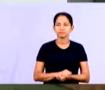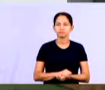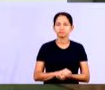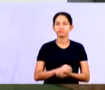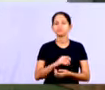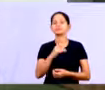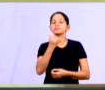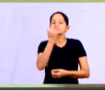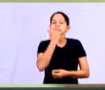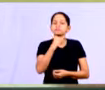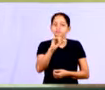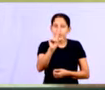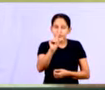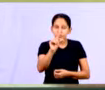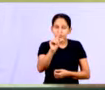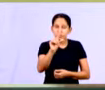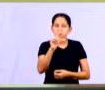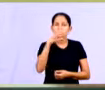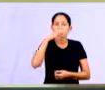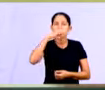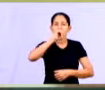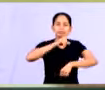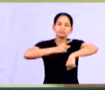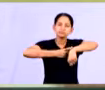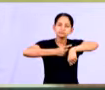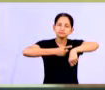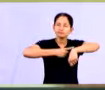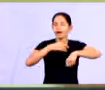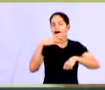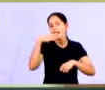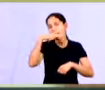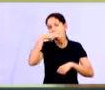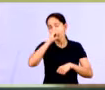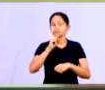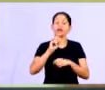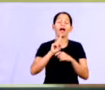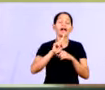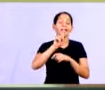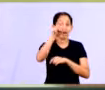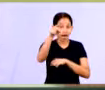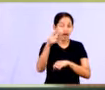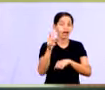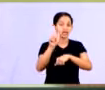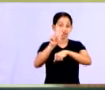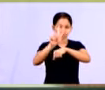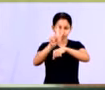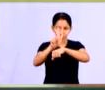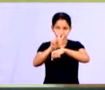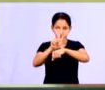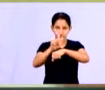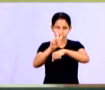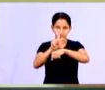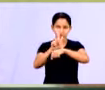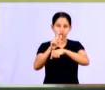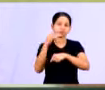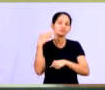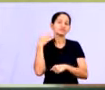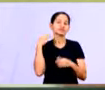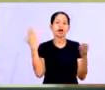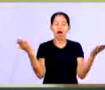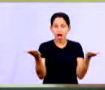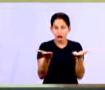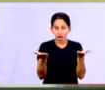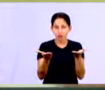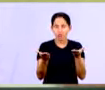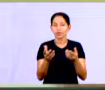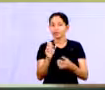Opa, parece que aconteceu um probleminha com a externa. Vamos pegar só um segundinho, gente. Então, nessa externa foi convidada a gerente, né, da instituição financeira. Vai entrar no ar. Então,